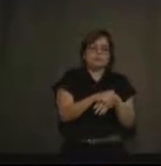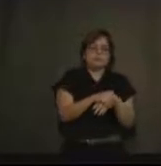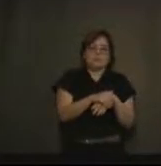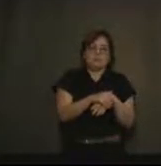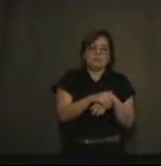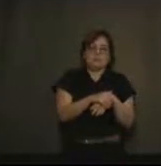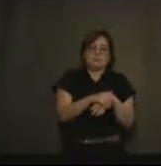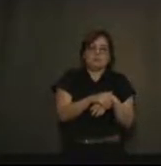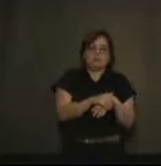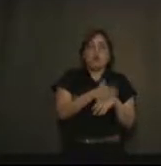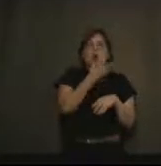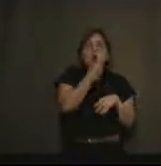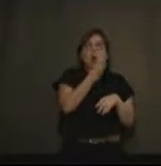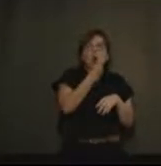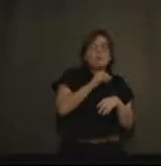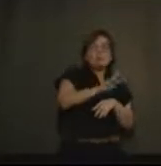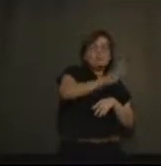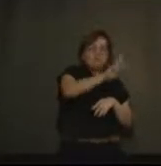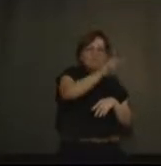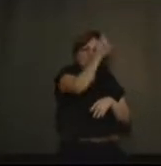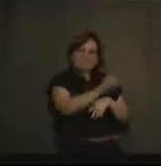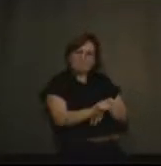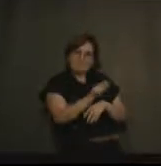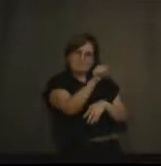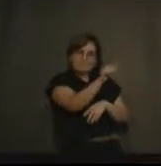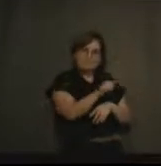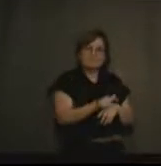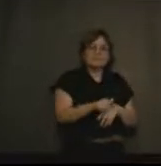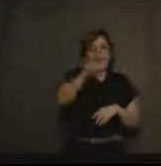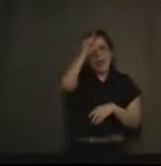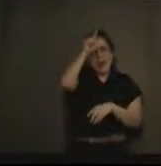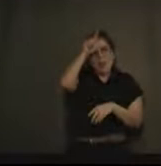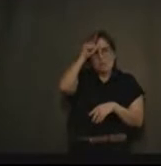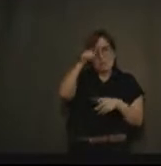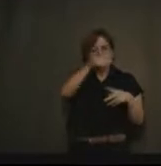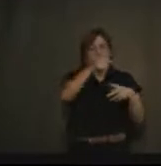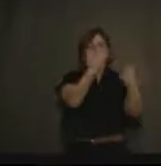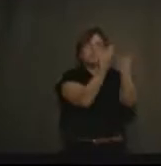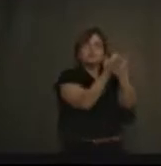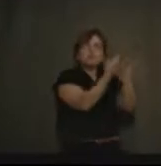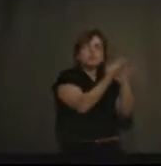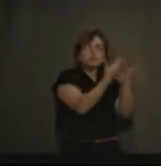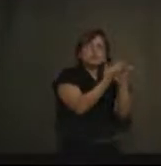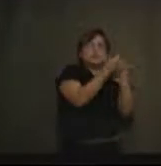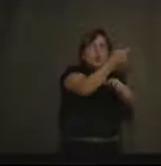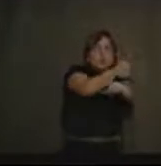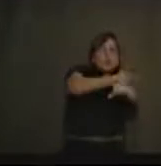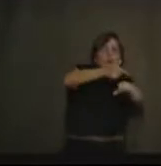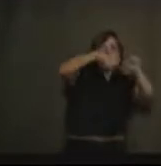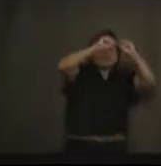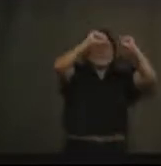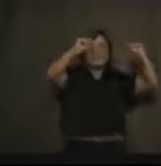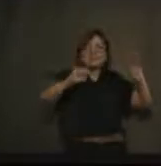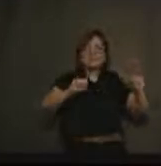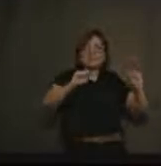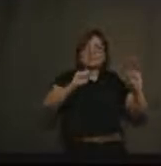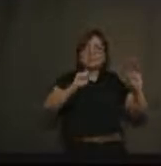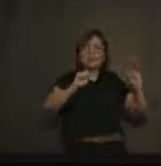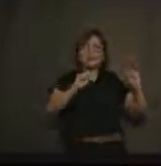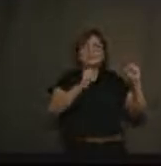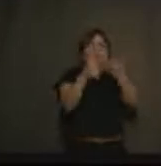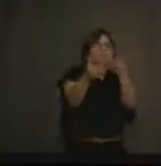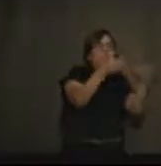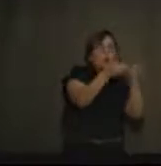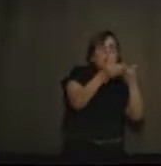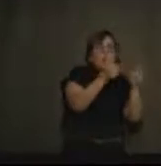citando literalmente a formulação, ao estudo do comportamento de um sistema formado por um número qualquer de